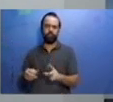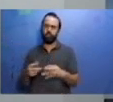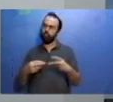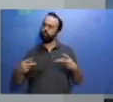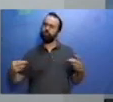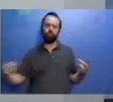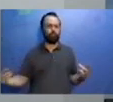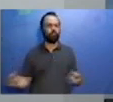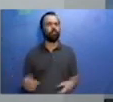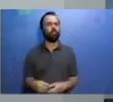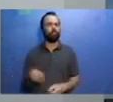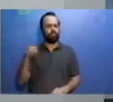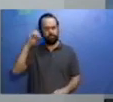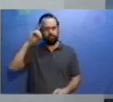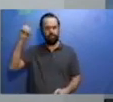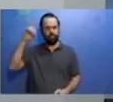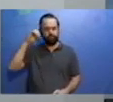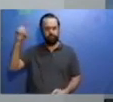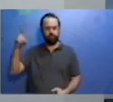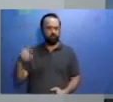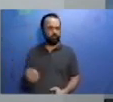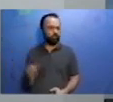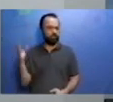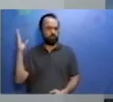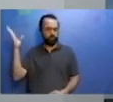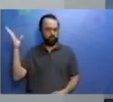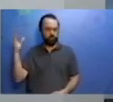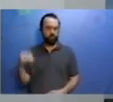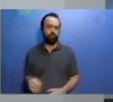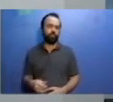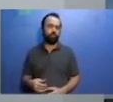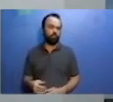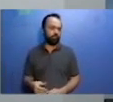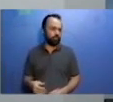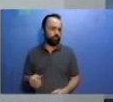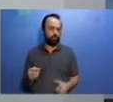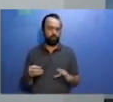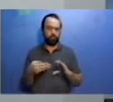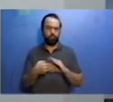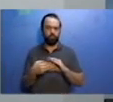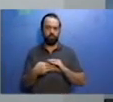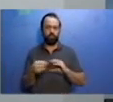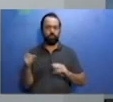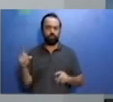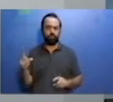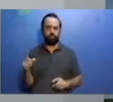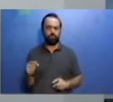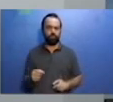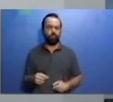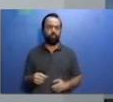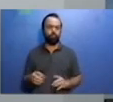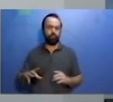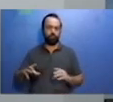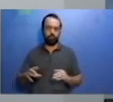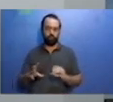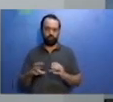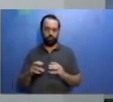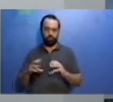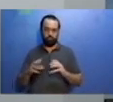presentes no nosso dia a dia, como por exemplo esse fungo unicelular, com uma célula só. Ele é o fermento do